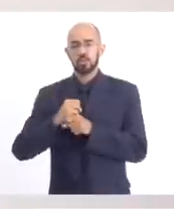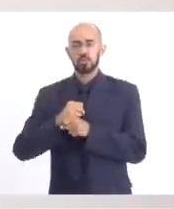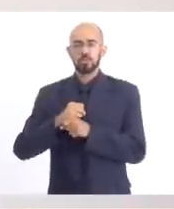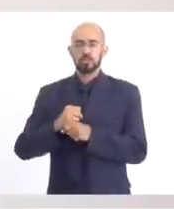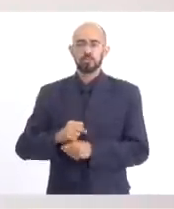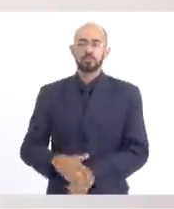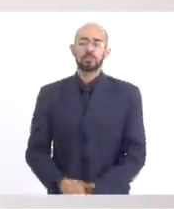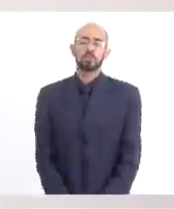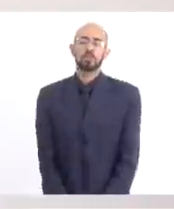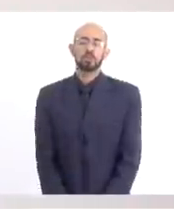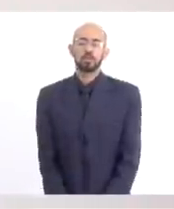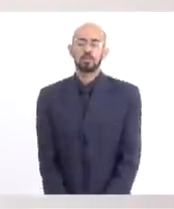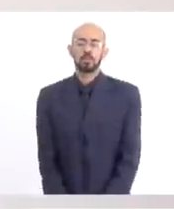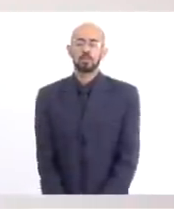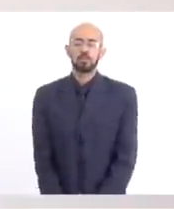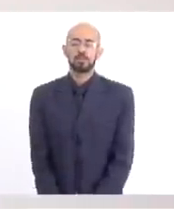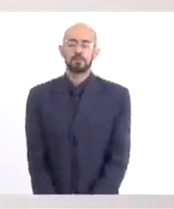ano.